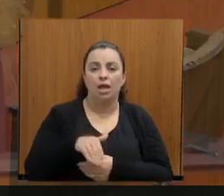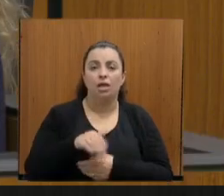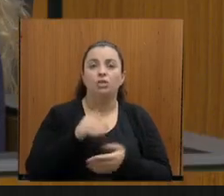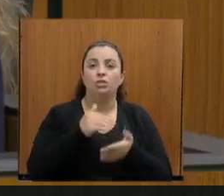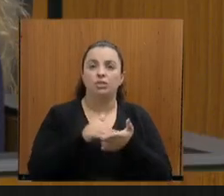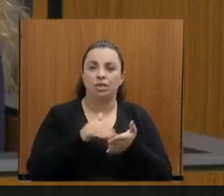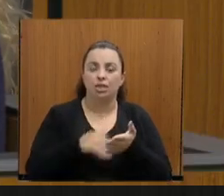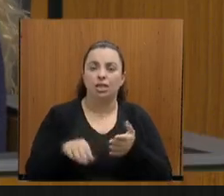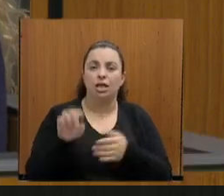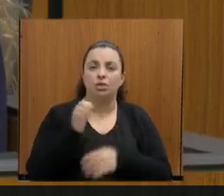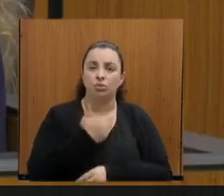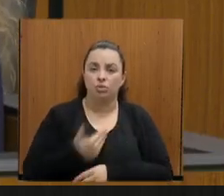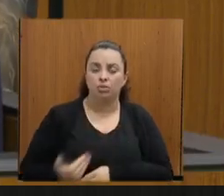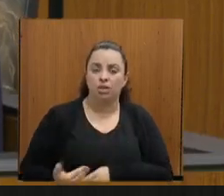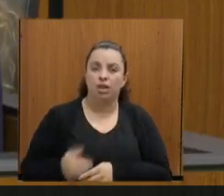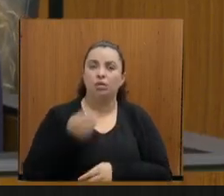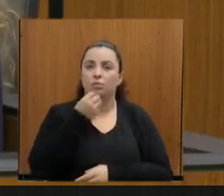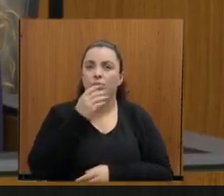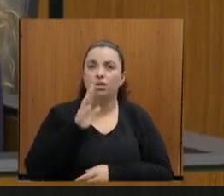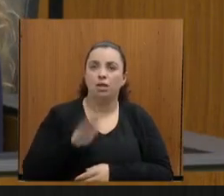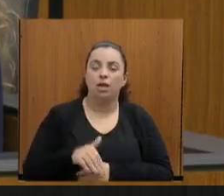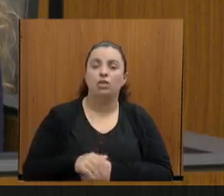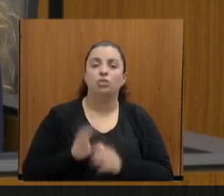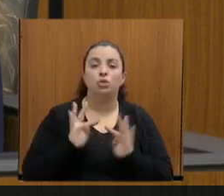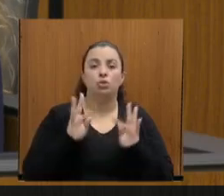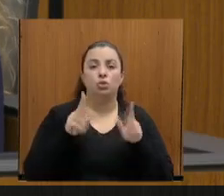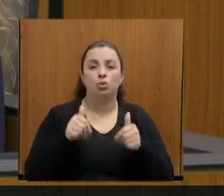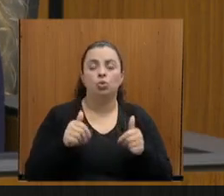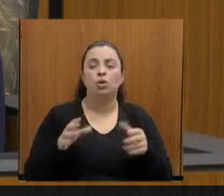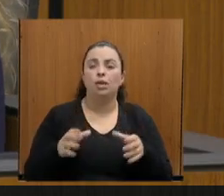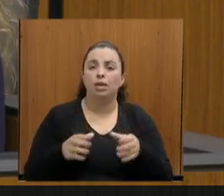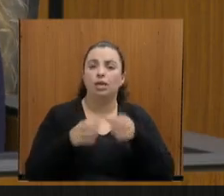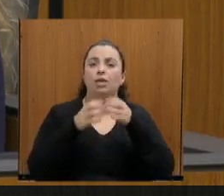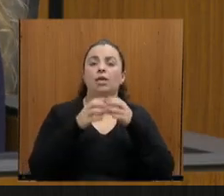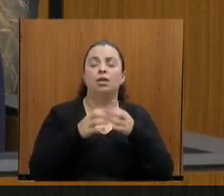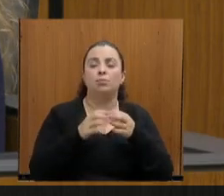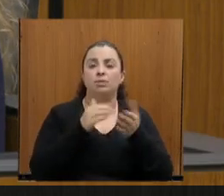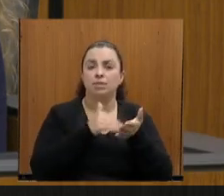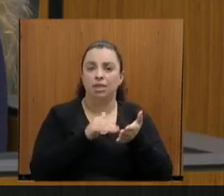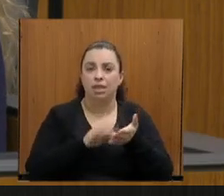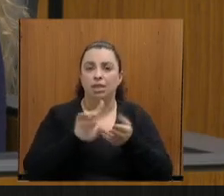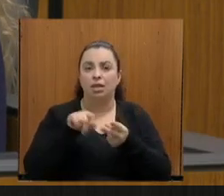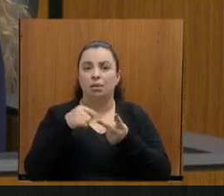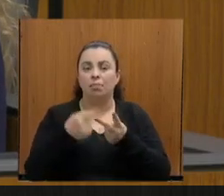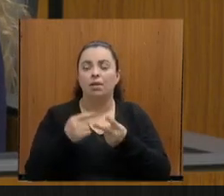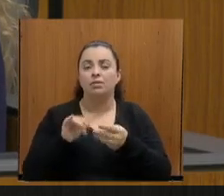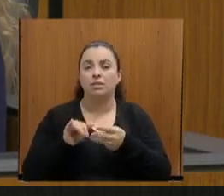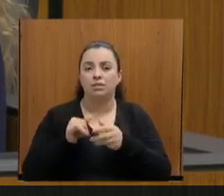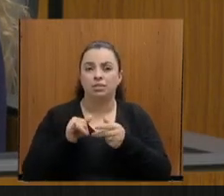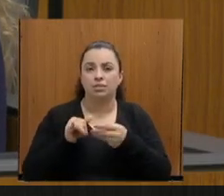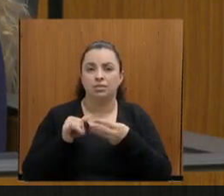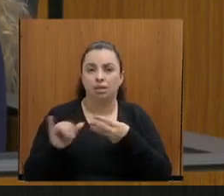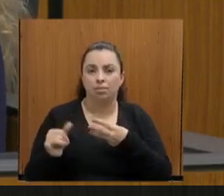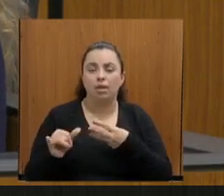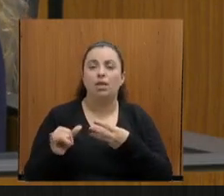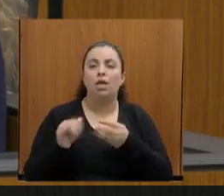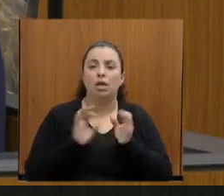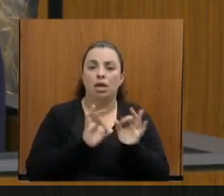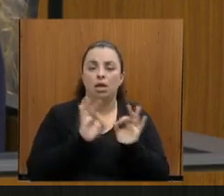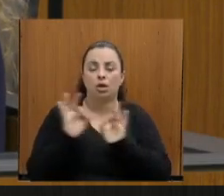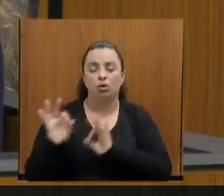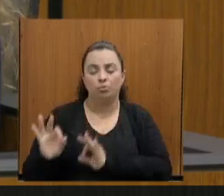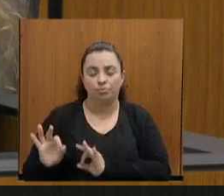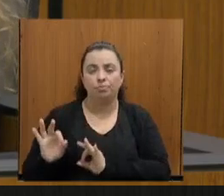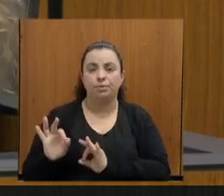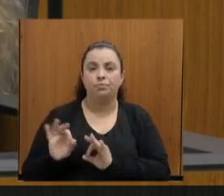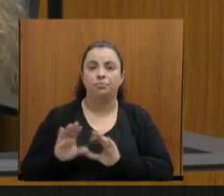a toda equipe né da secretaria e da Cemig que acompanha Nossa Assembleia fiscaliza como também Boa tarde a todos